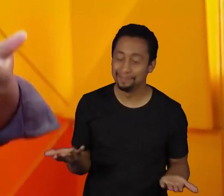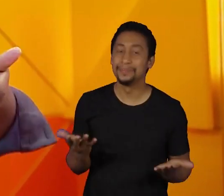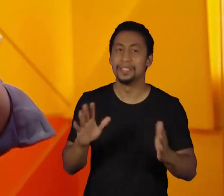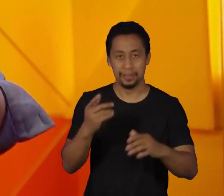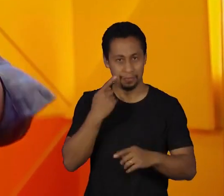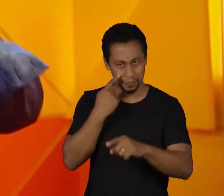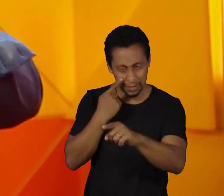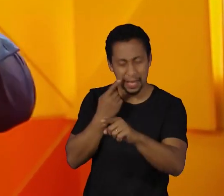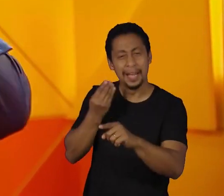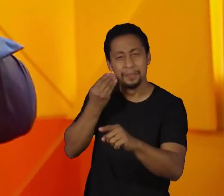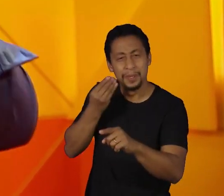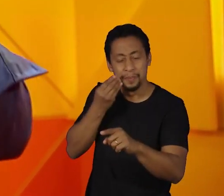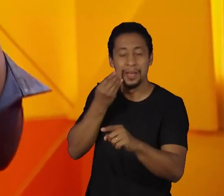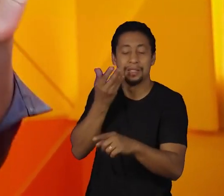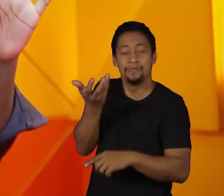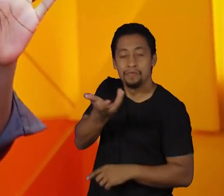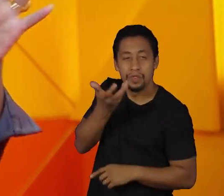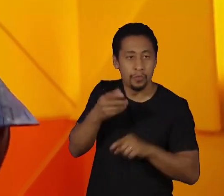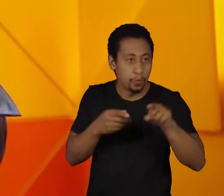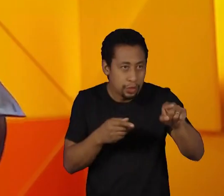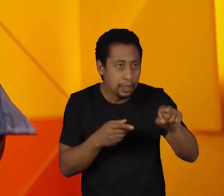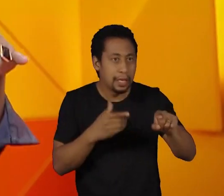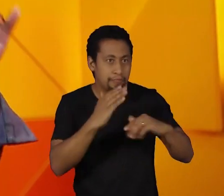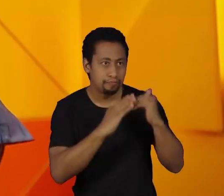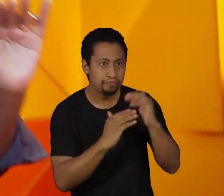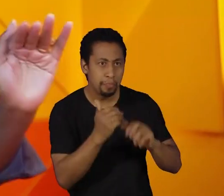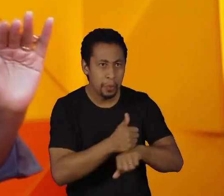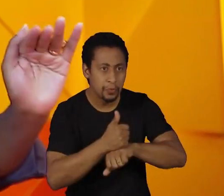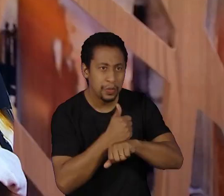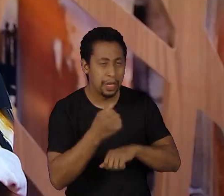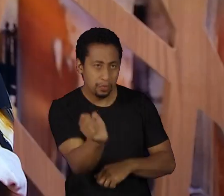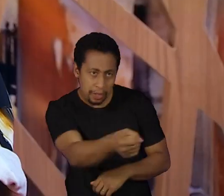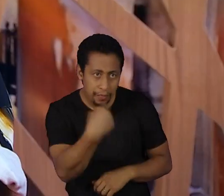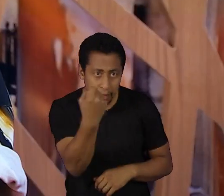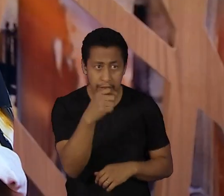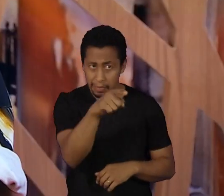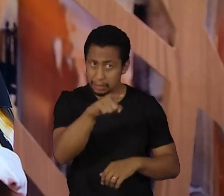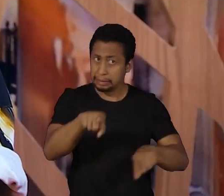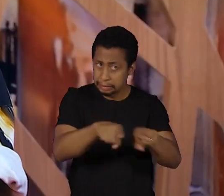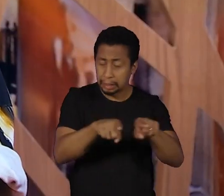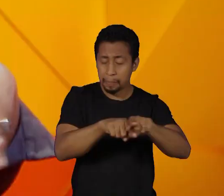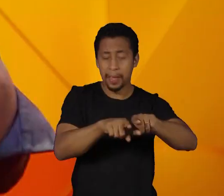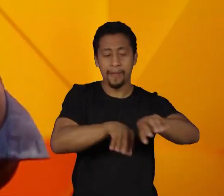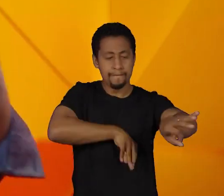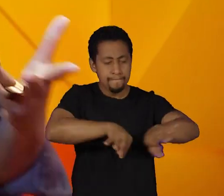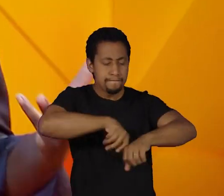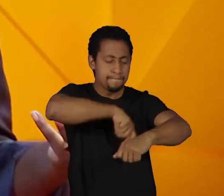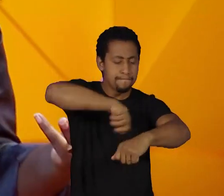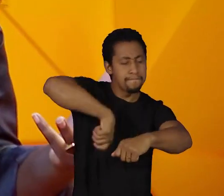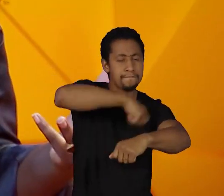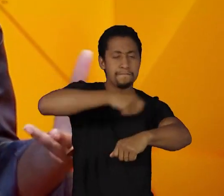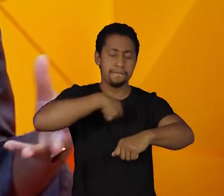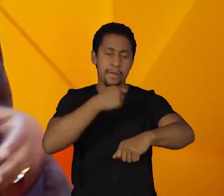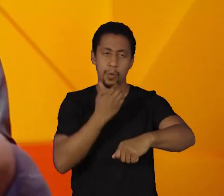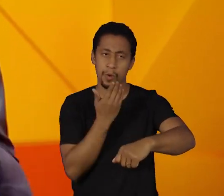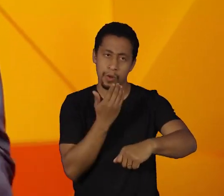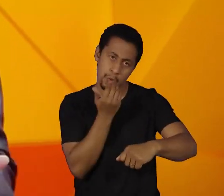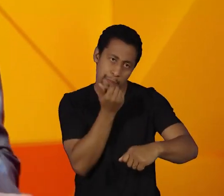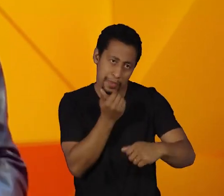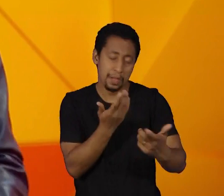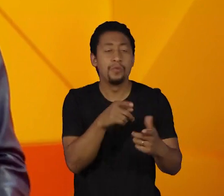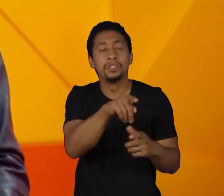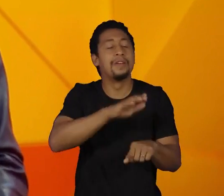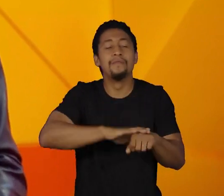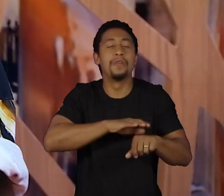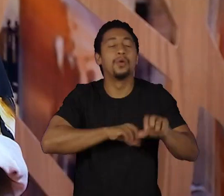sommelier, cervejeira, mas também uma baita de uma chefe de cozinha. Fala Sim. pra mim, que comida de boteco que você mais gosta